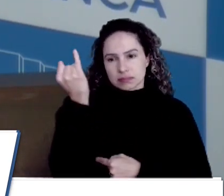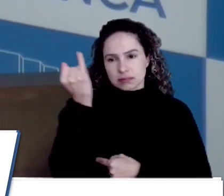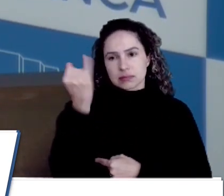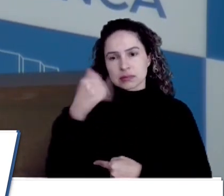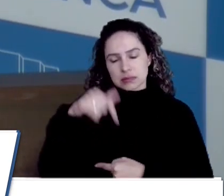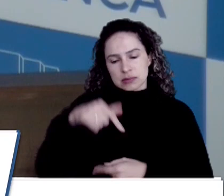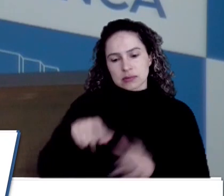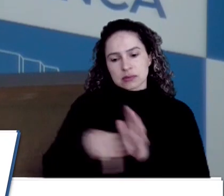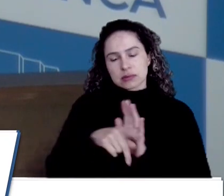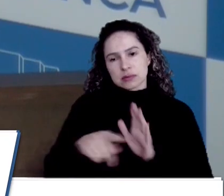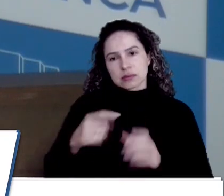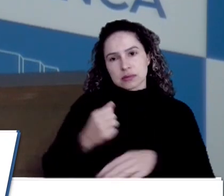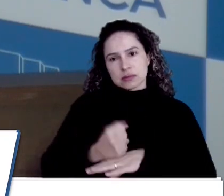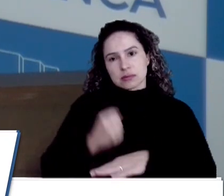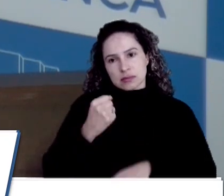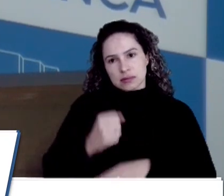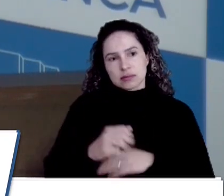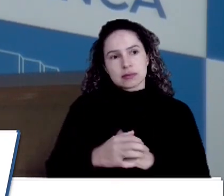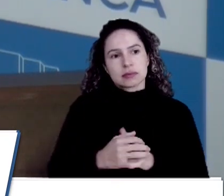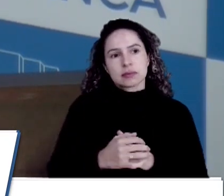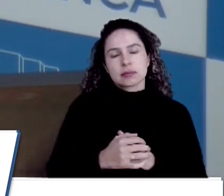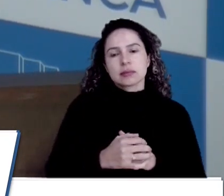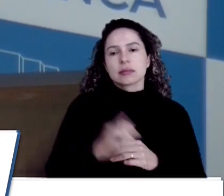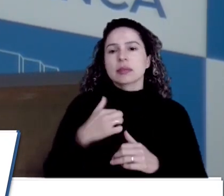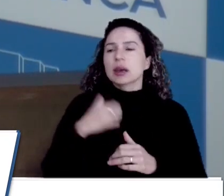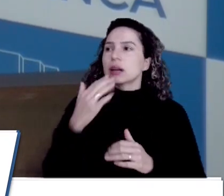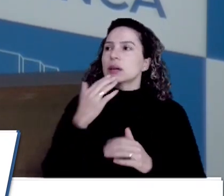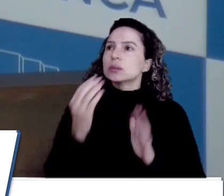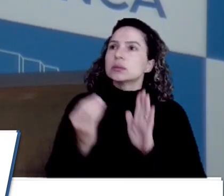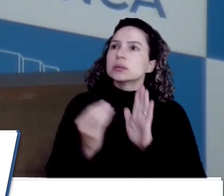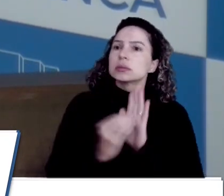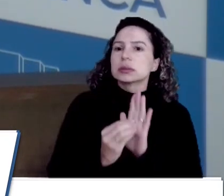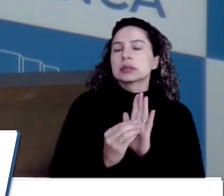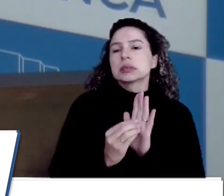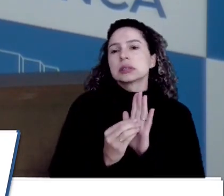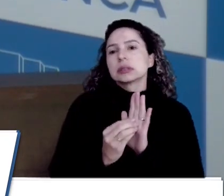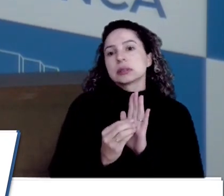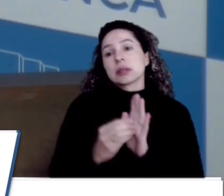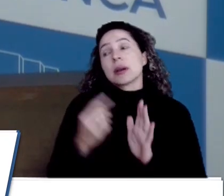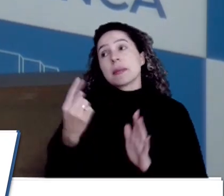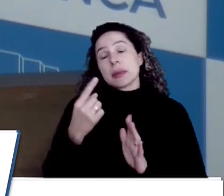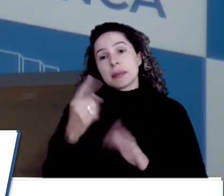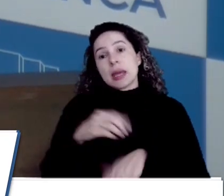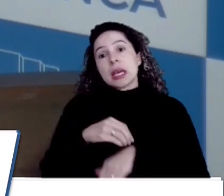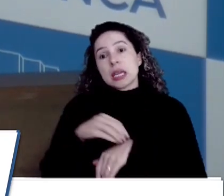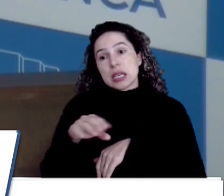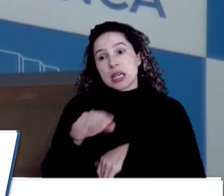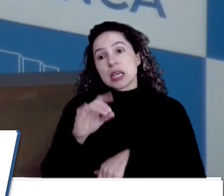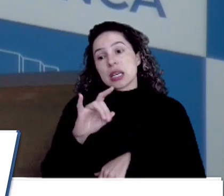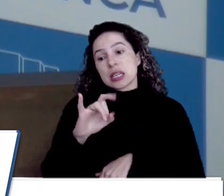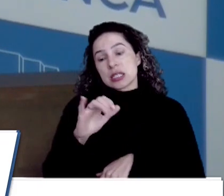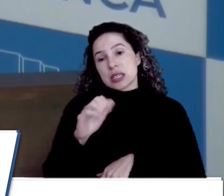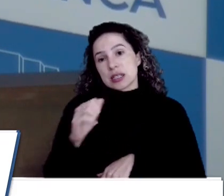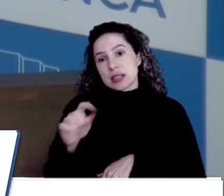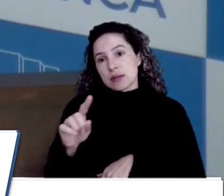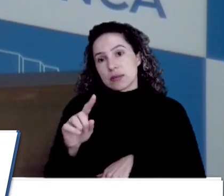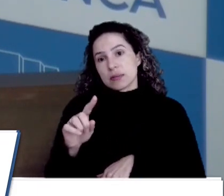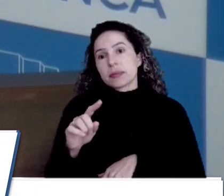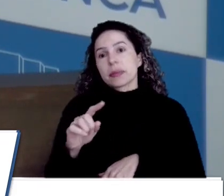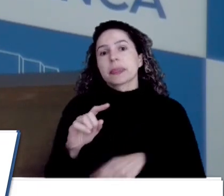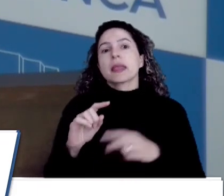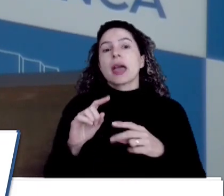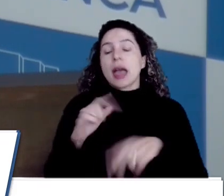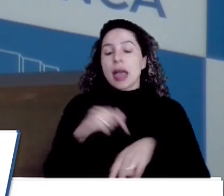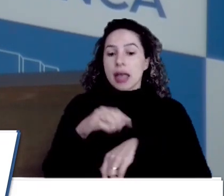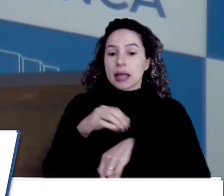cidade. Eu fiz um requerimento, primeiro eu fiz uma indicação, e através dessa